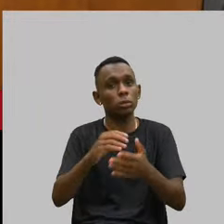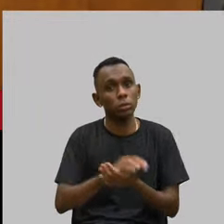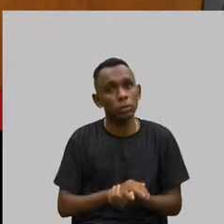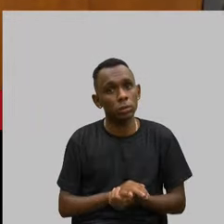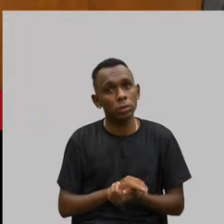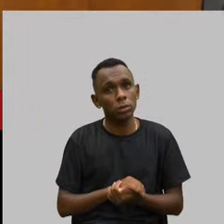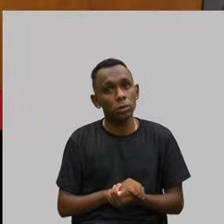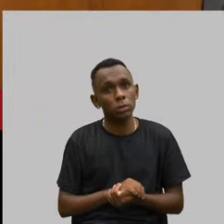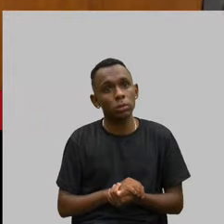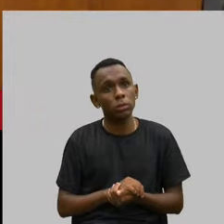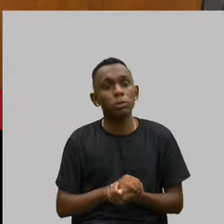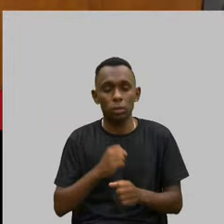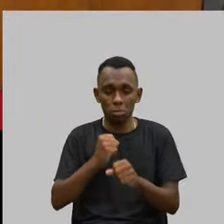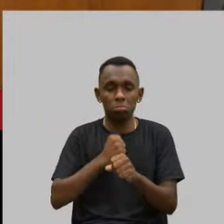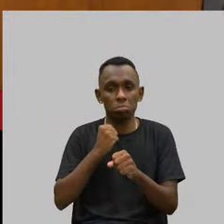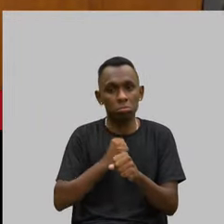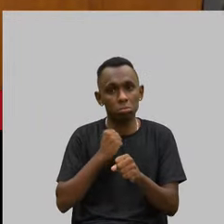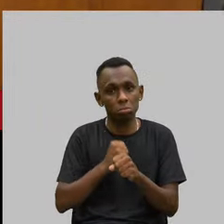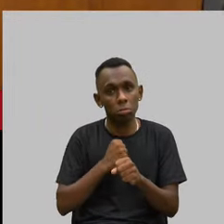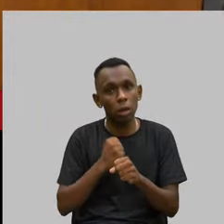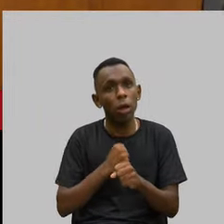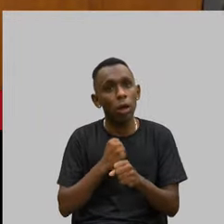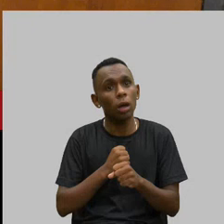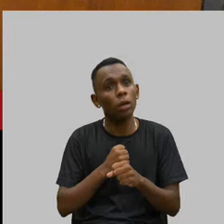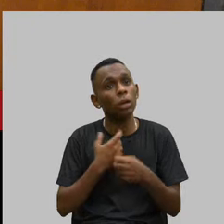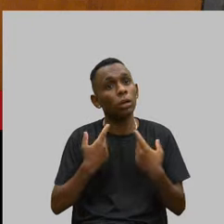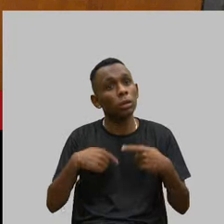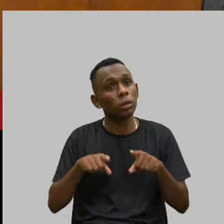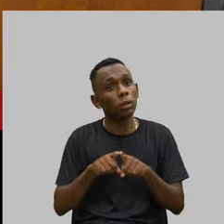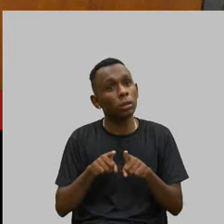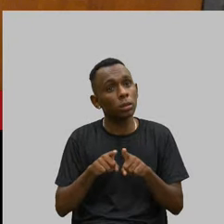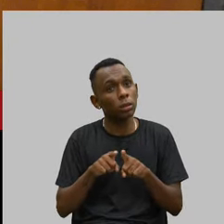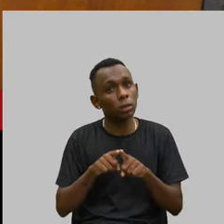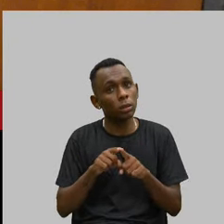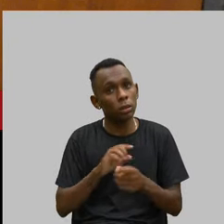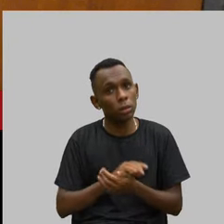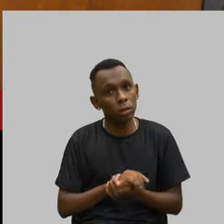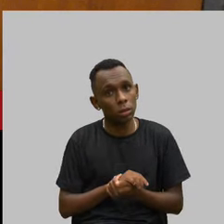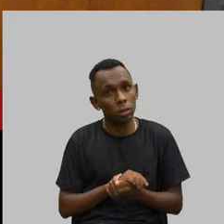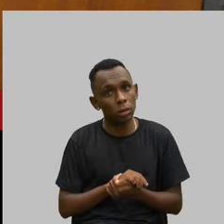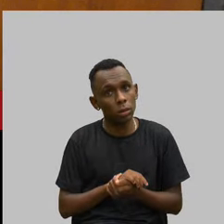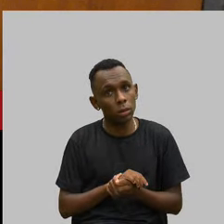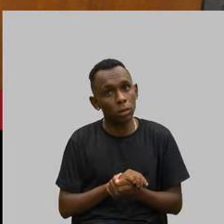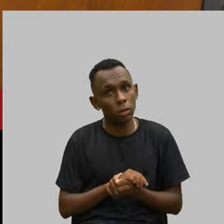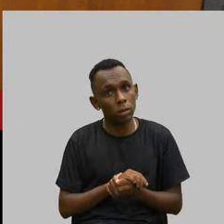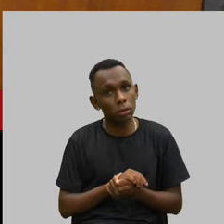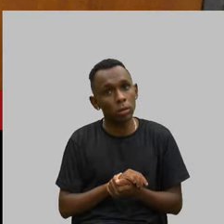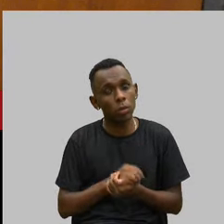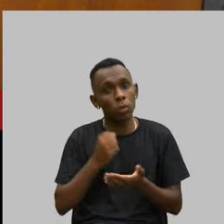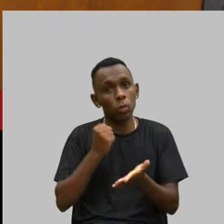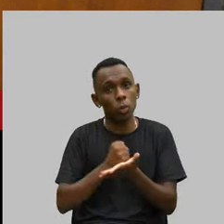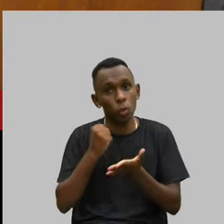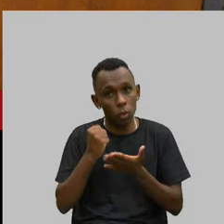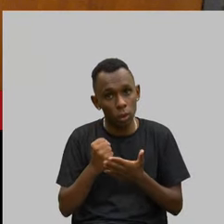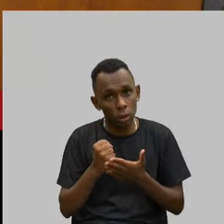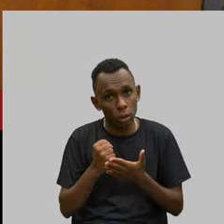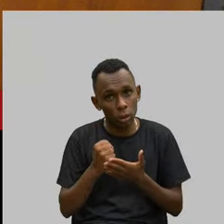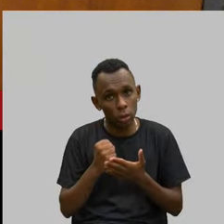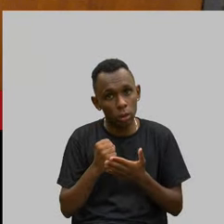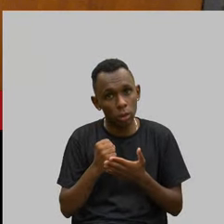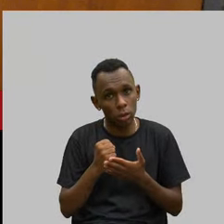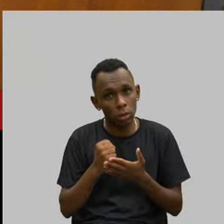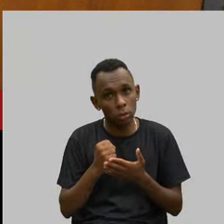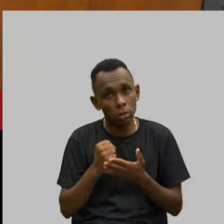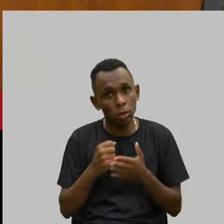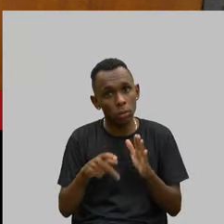Varginha que tá em execução e me permite aqui colar que de acordo com o contrato com as vias de